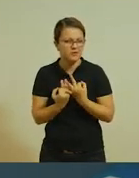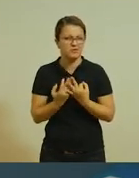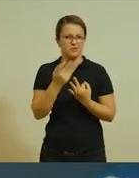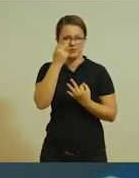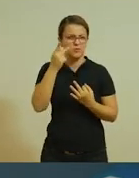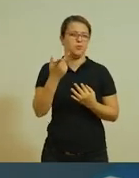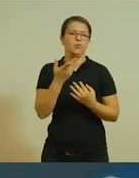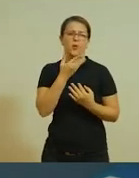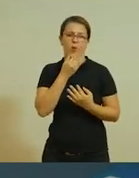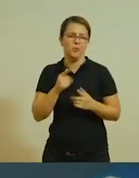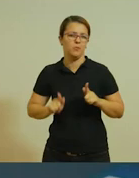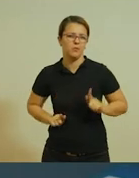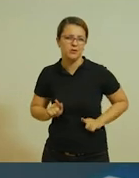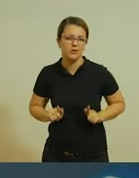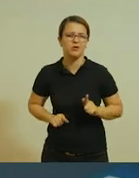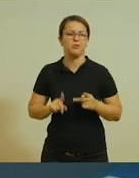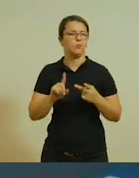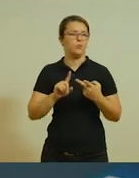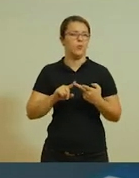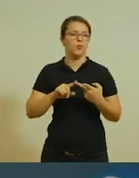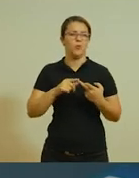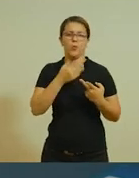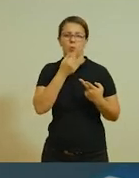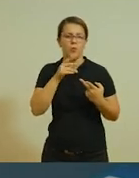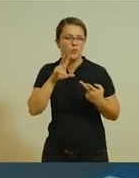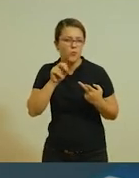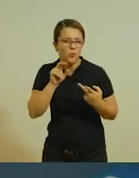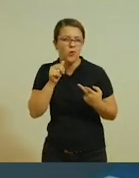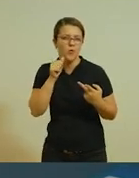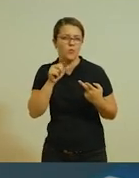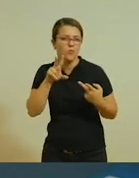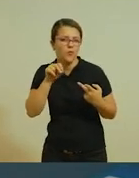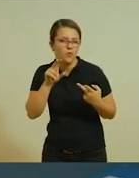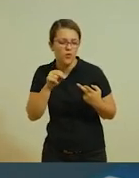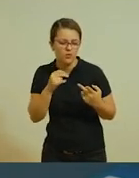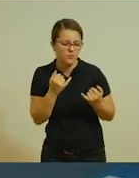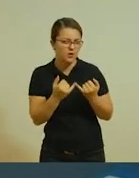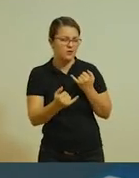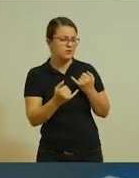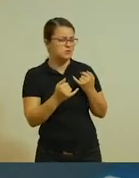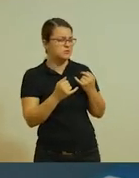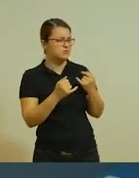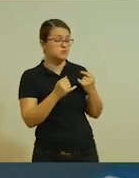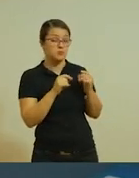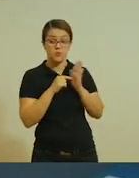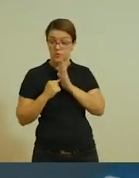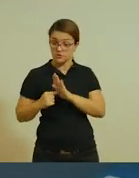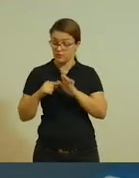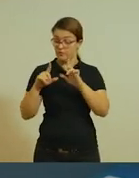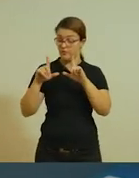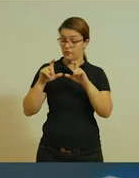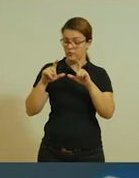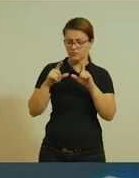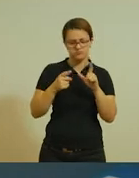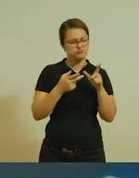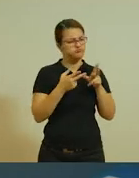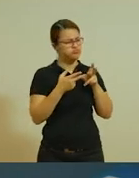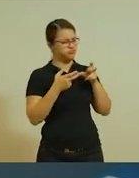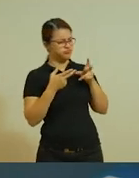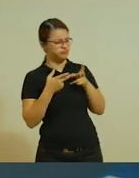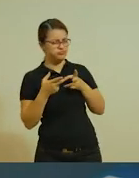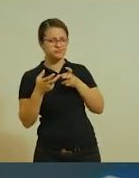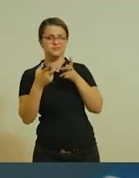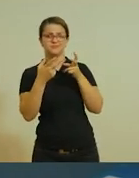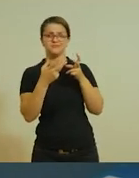primo. De repente, os avós, se essa criança parece com o avô ou parece com a avó, é bem legal essa criança começar a